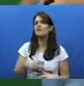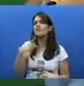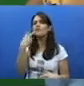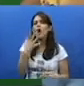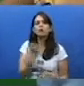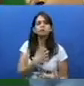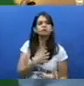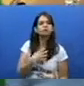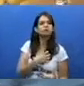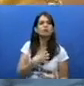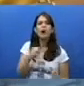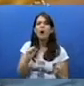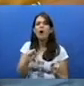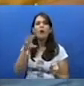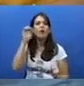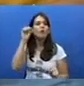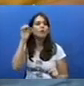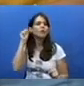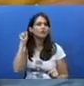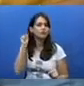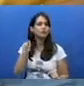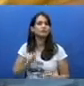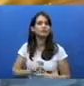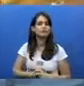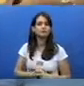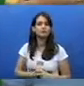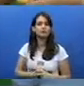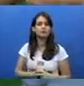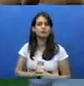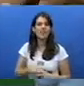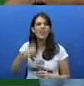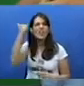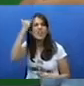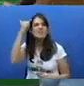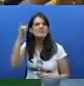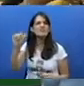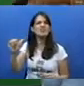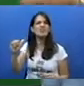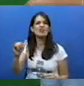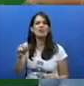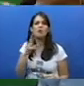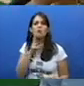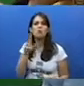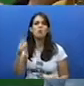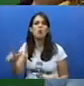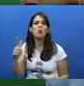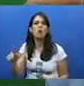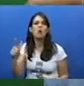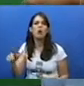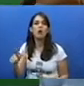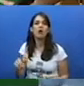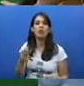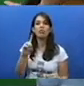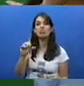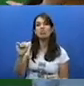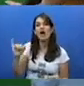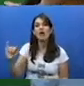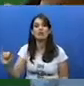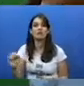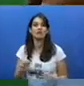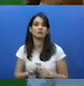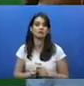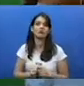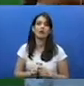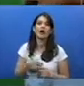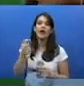possam ouvir. Evite repetir a todo momento e daí, então, tipo assim. Lembra que nos